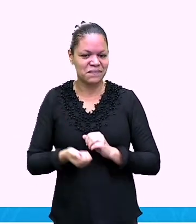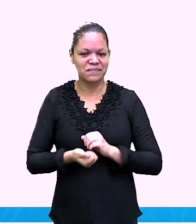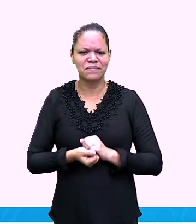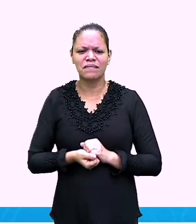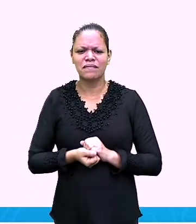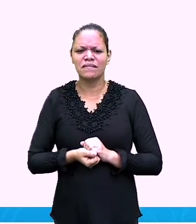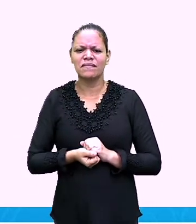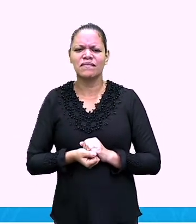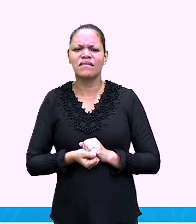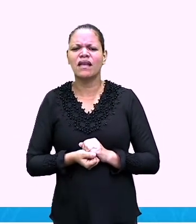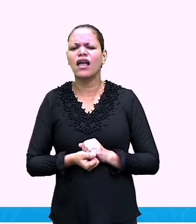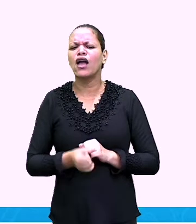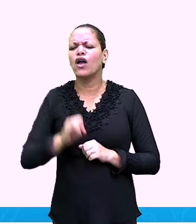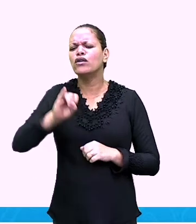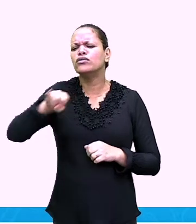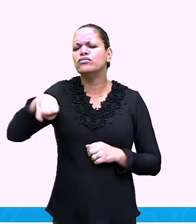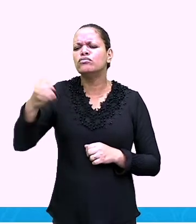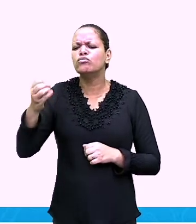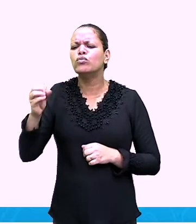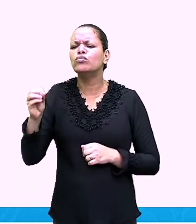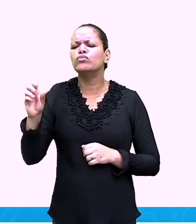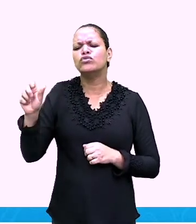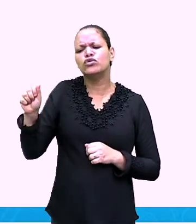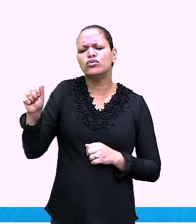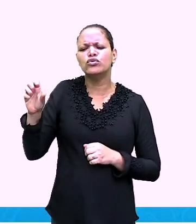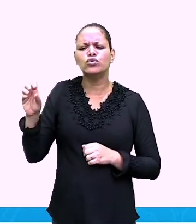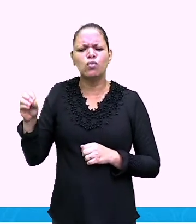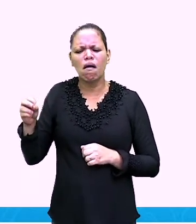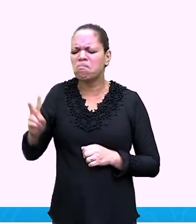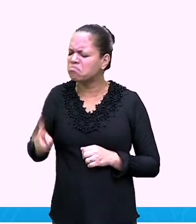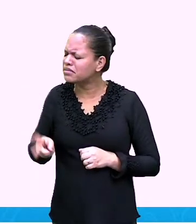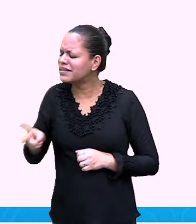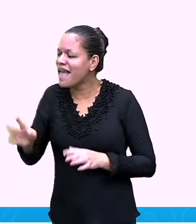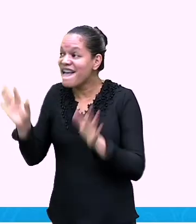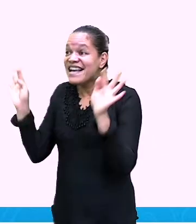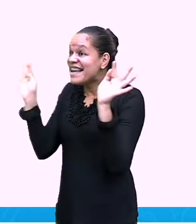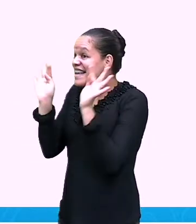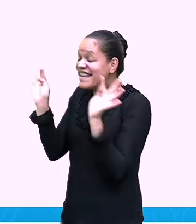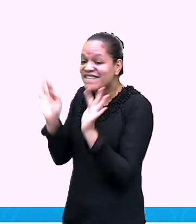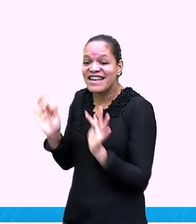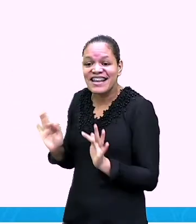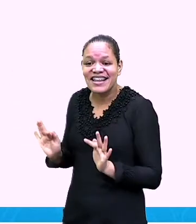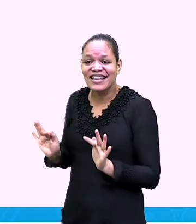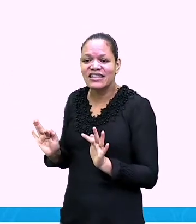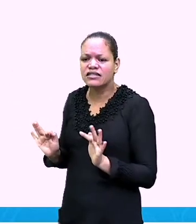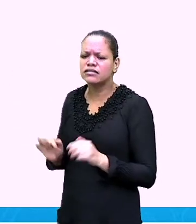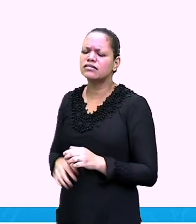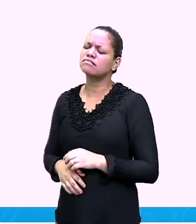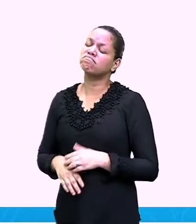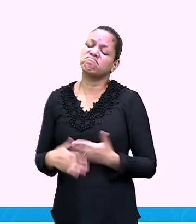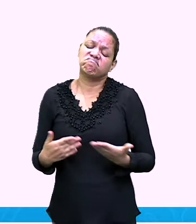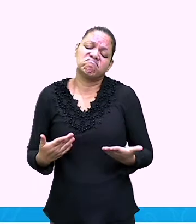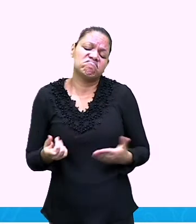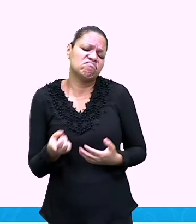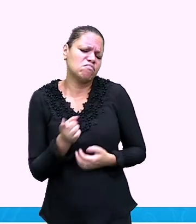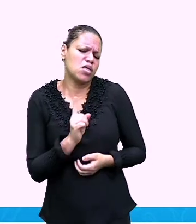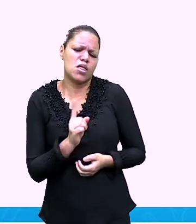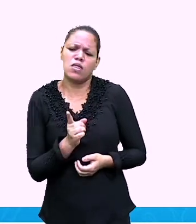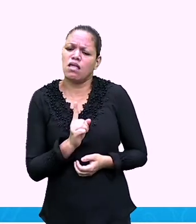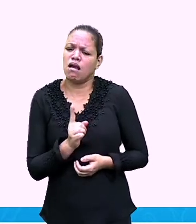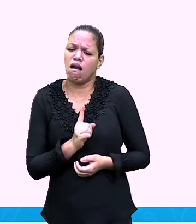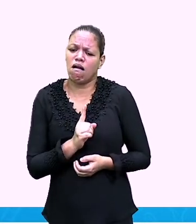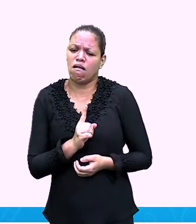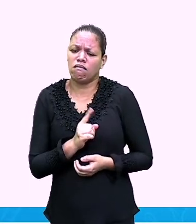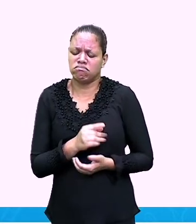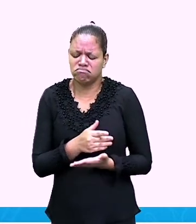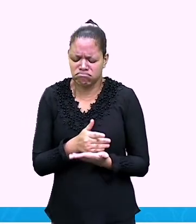tão feliz? Justifique a sua resposta. Não, né, gente? No início ele era muito triste, porque ele tinha